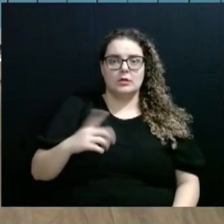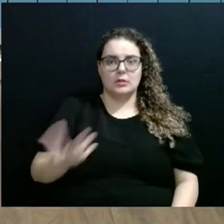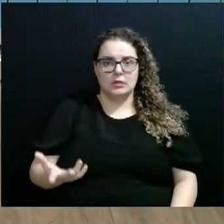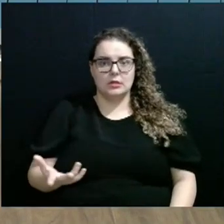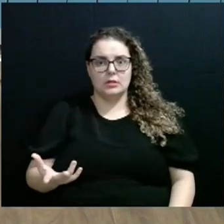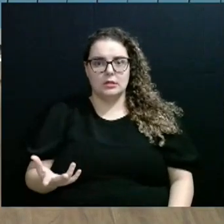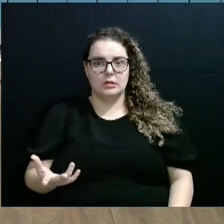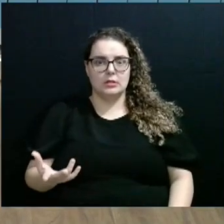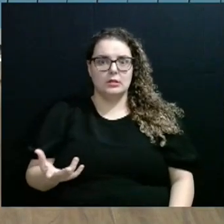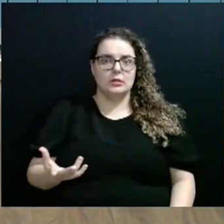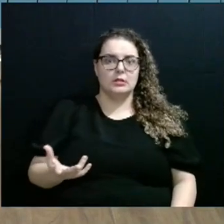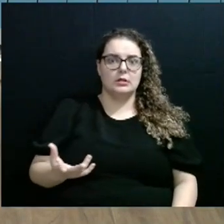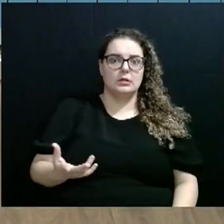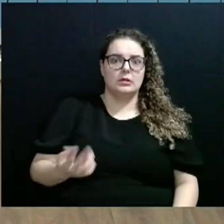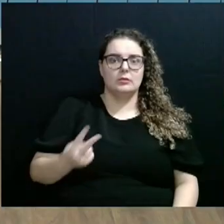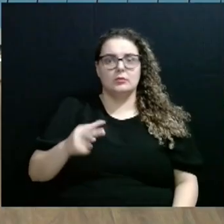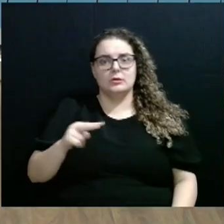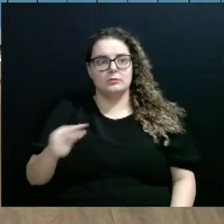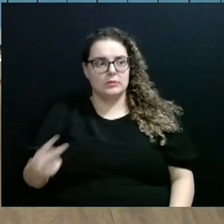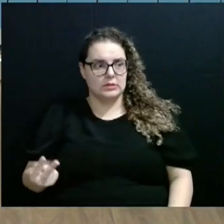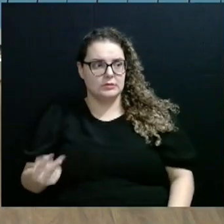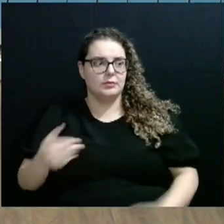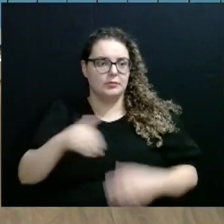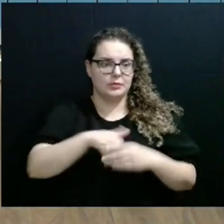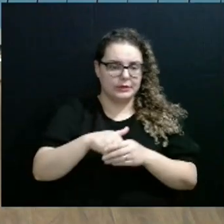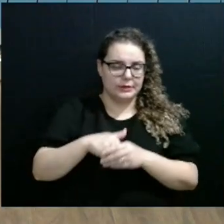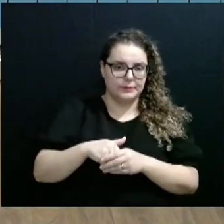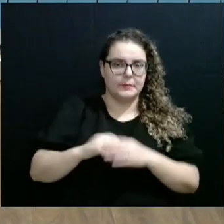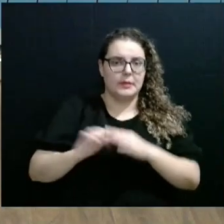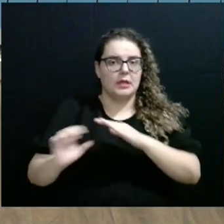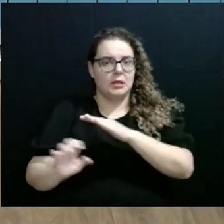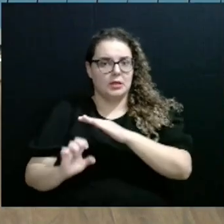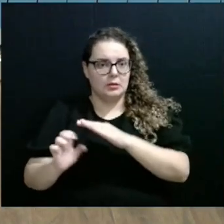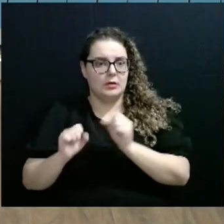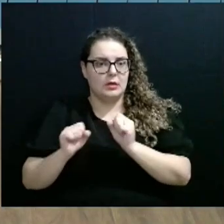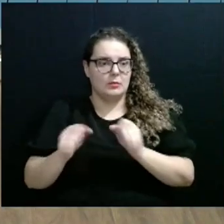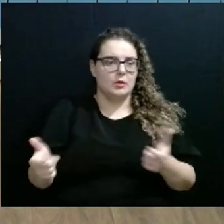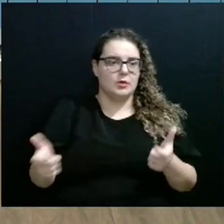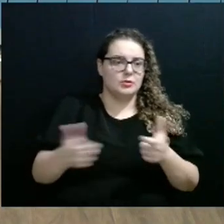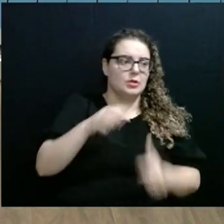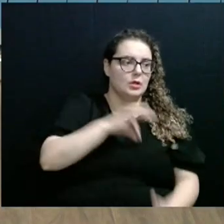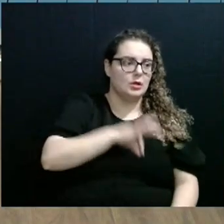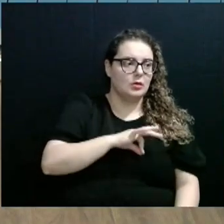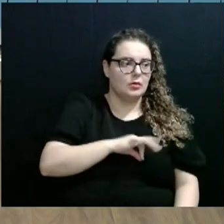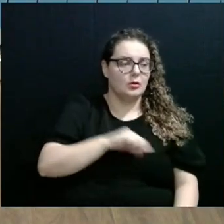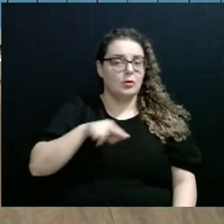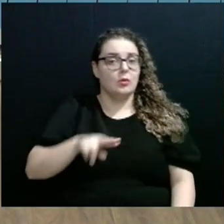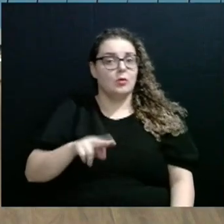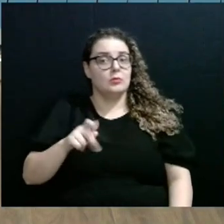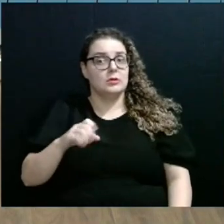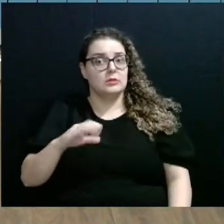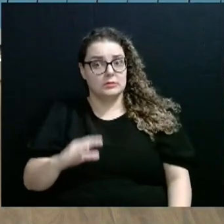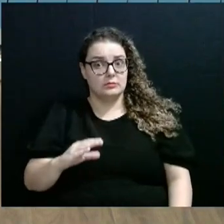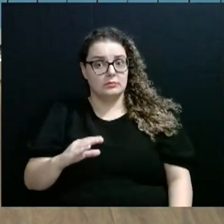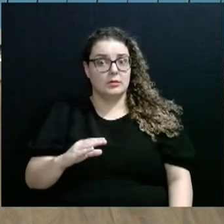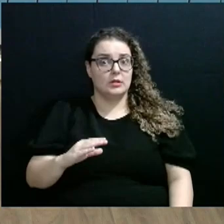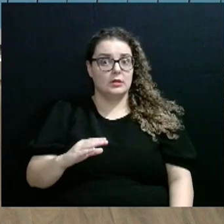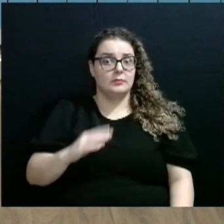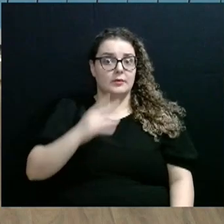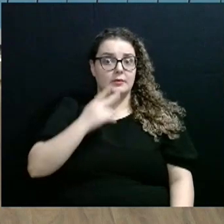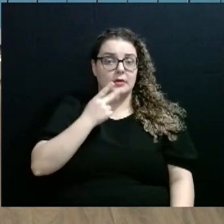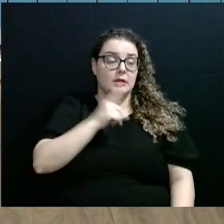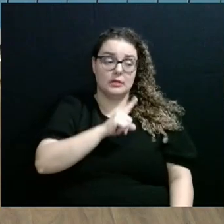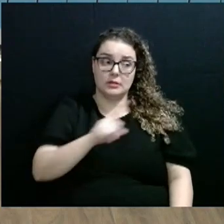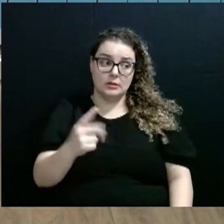2 vezes. A empresa, ela pode reduzir o salário, ou essa PEC ela vai colocar que isso não pode ser reduzido? Como é